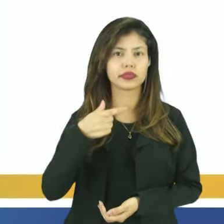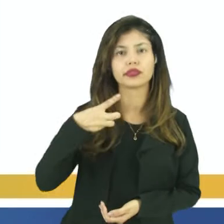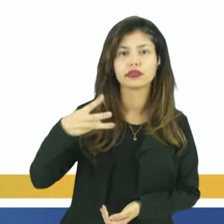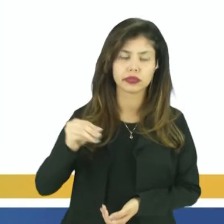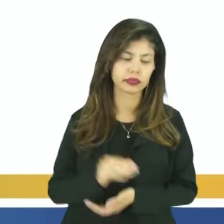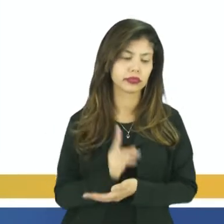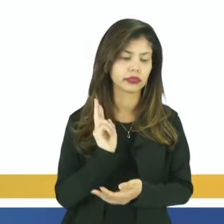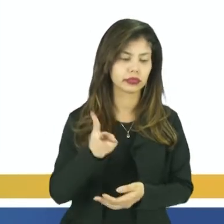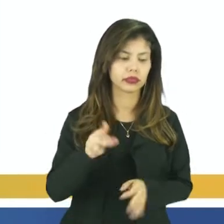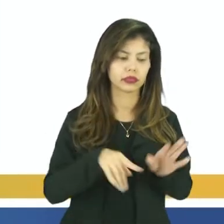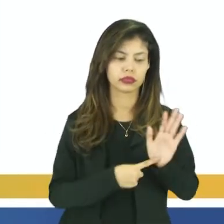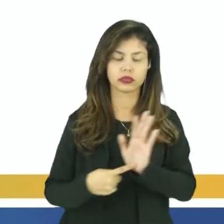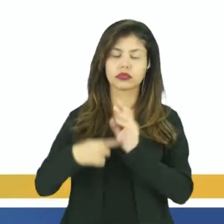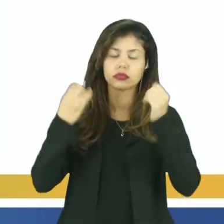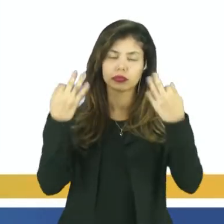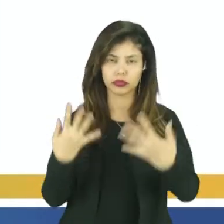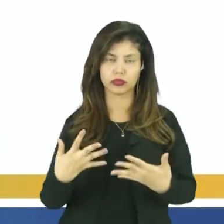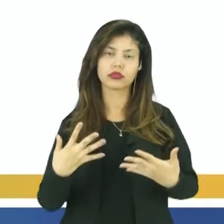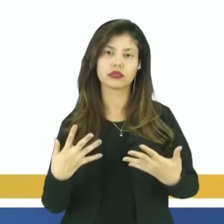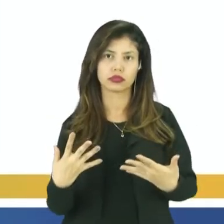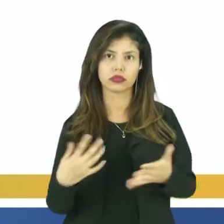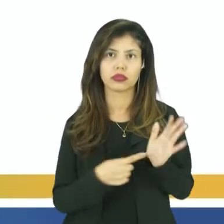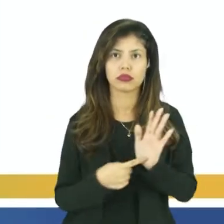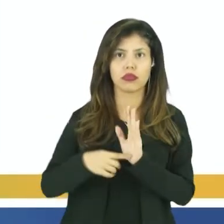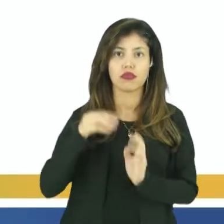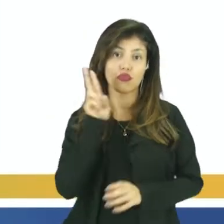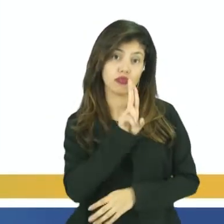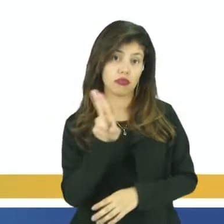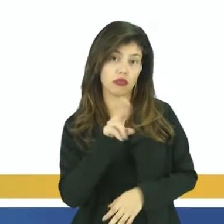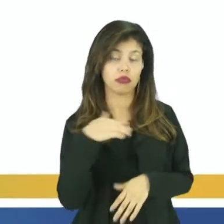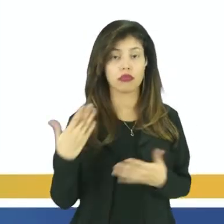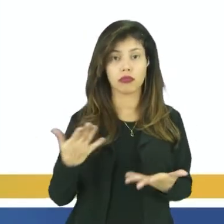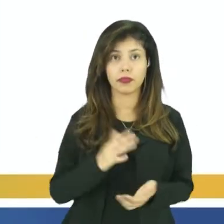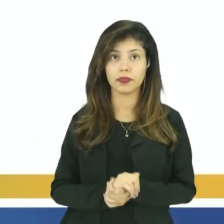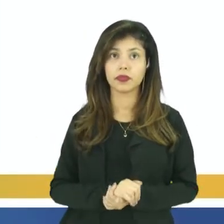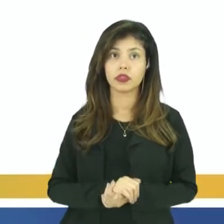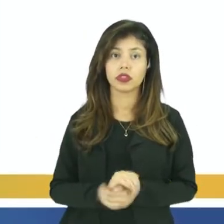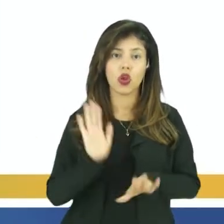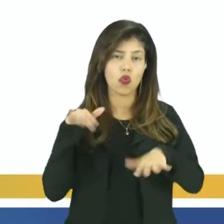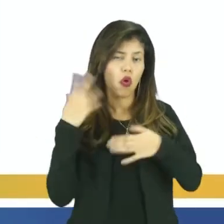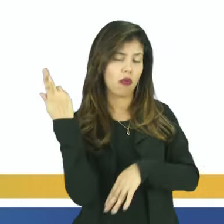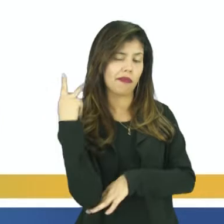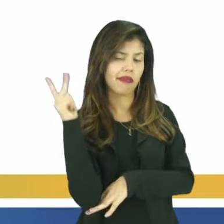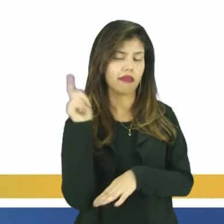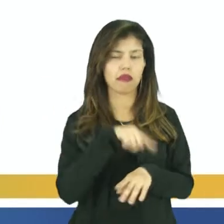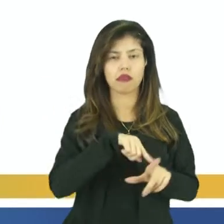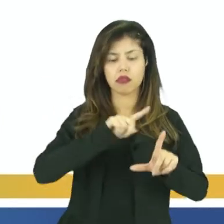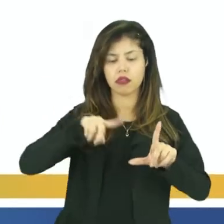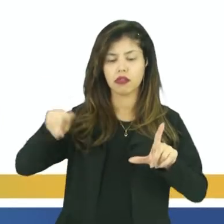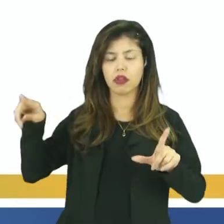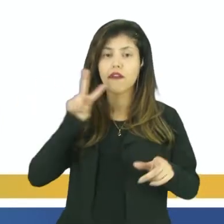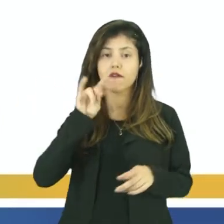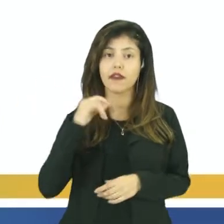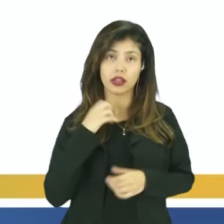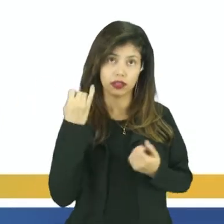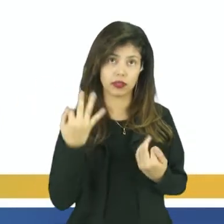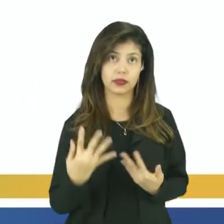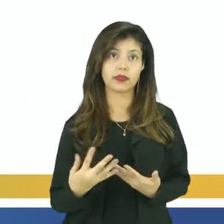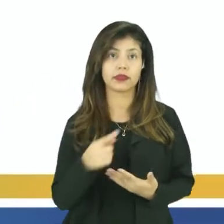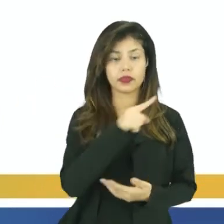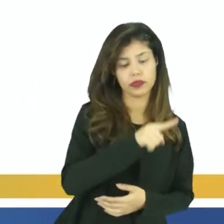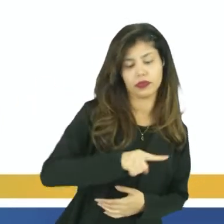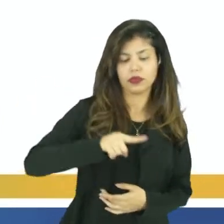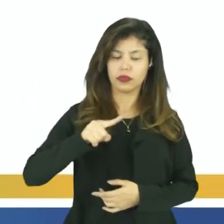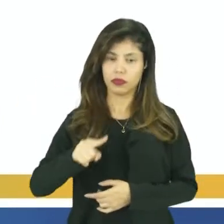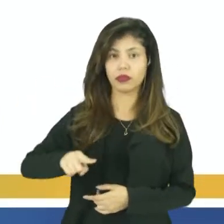ele vai implicar em nos dizer qual o período que o gráfico vai oscilar. E aí